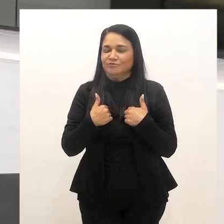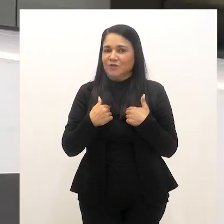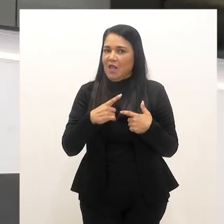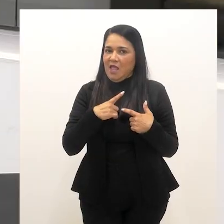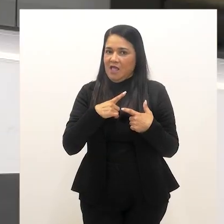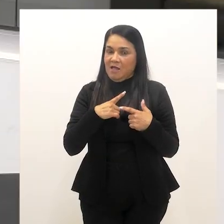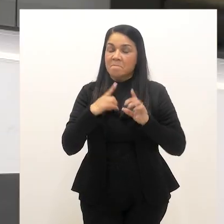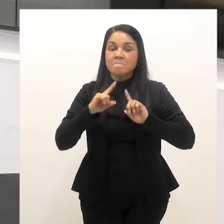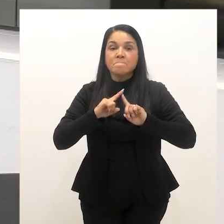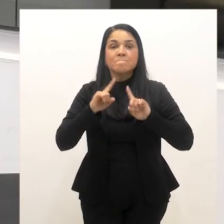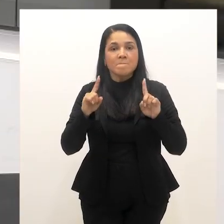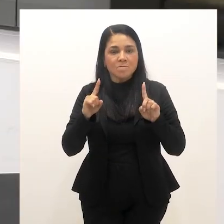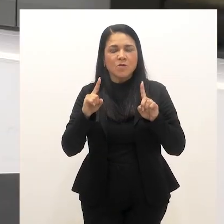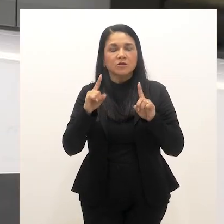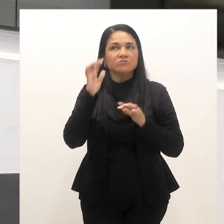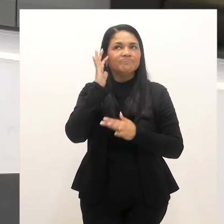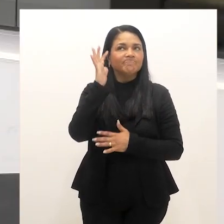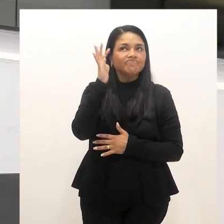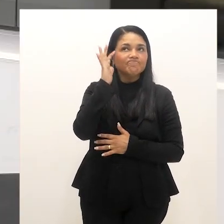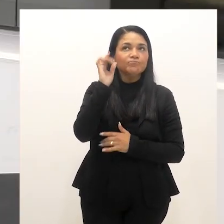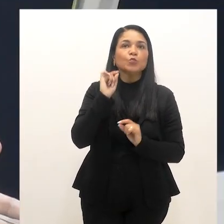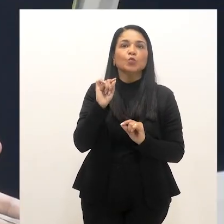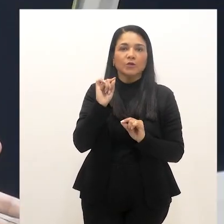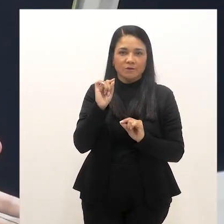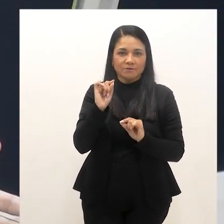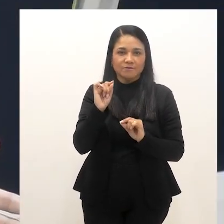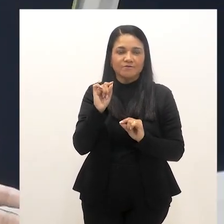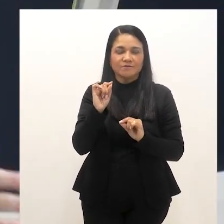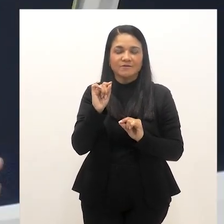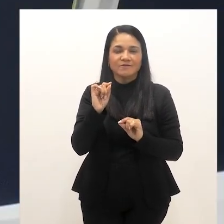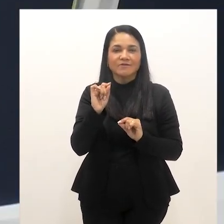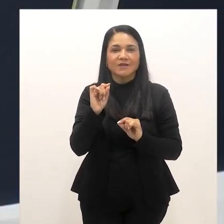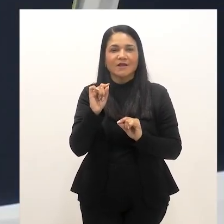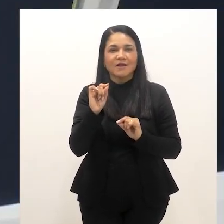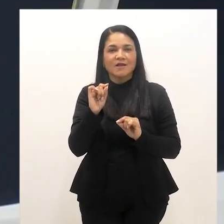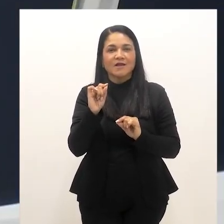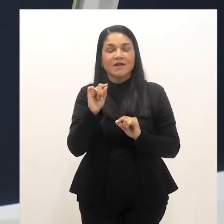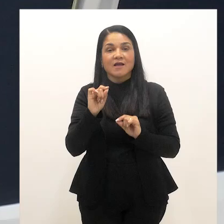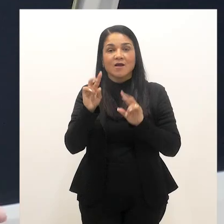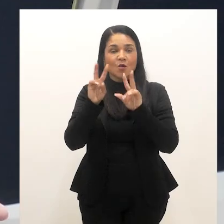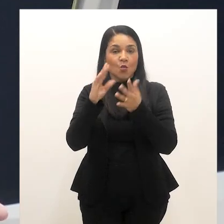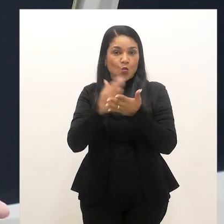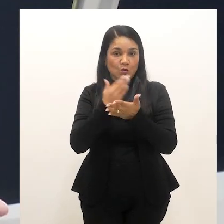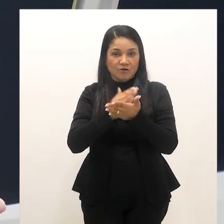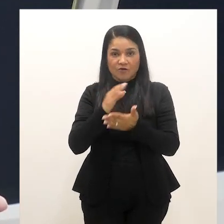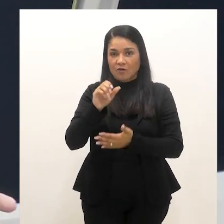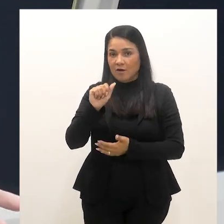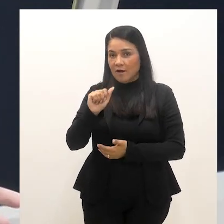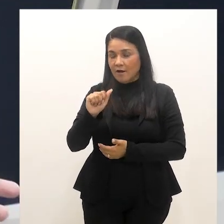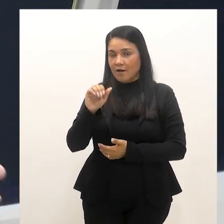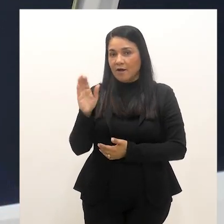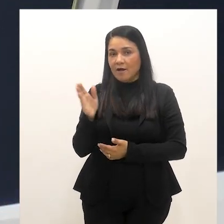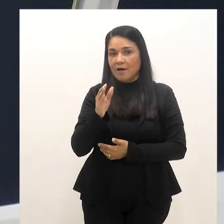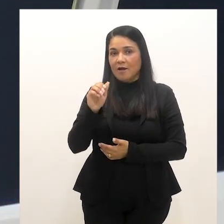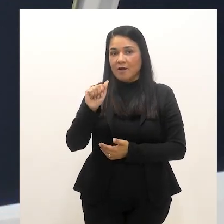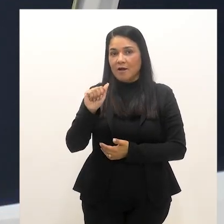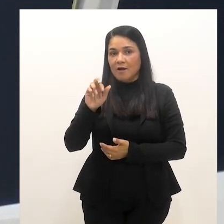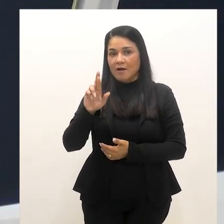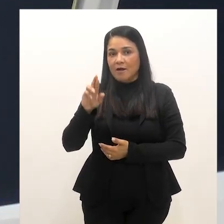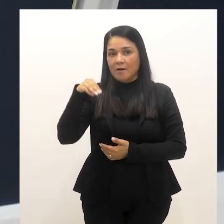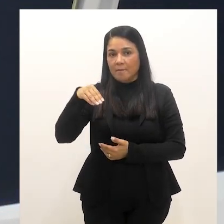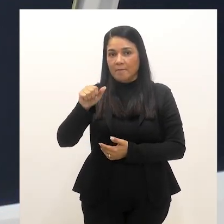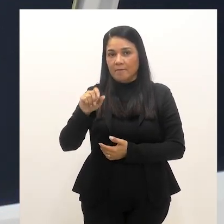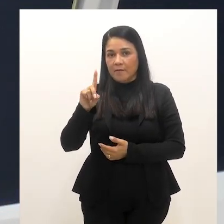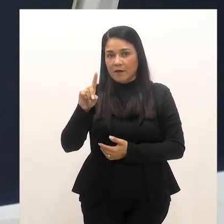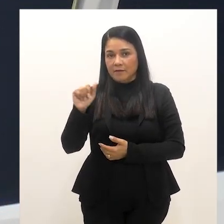necessário. Mas eu imagino justamente isso, assim, que a Armada Histórica se passa em Brasília. E